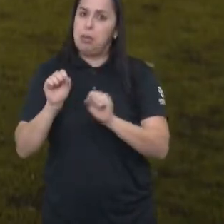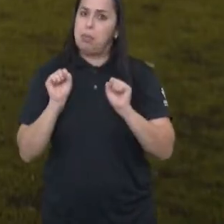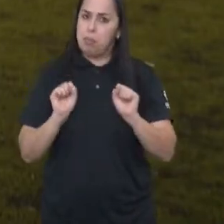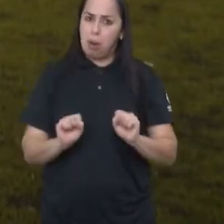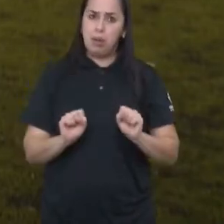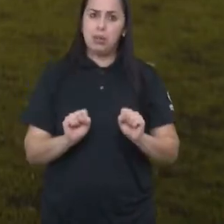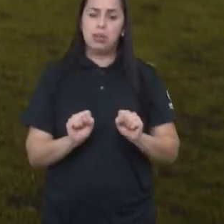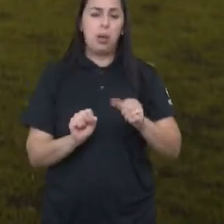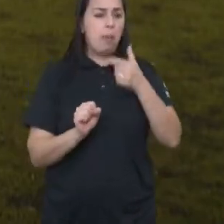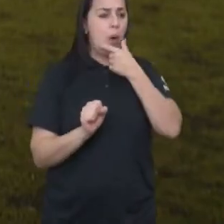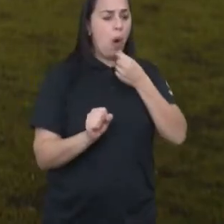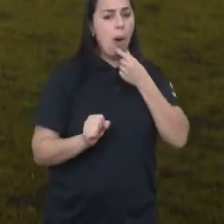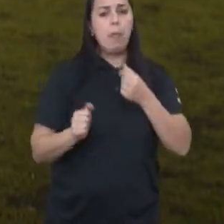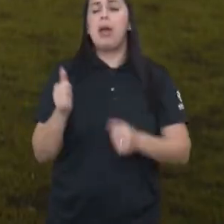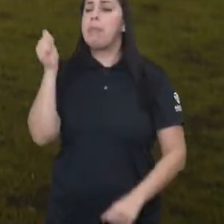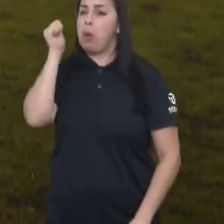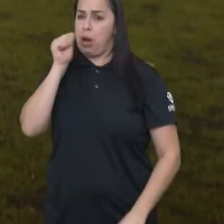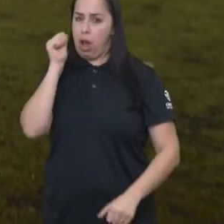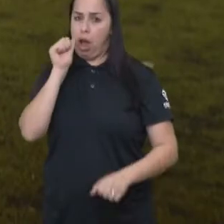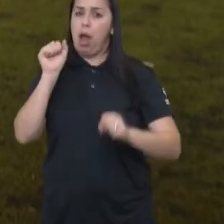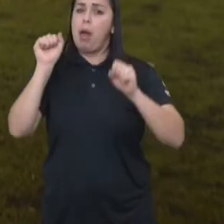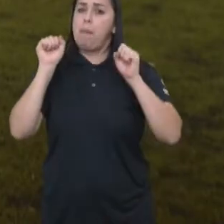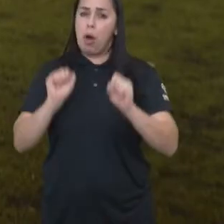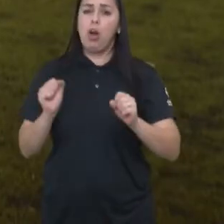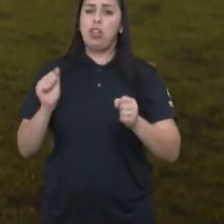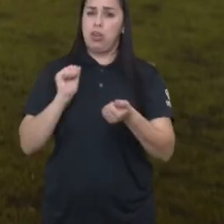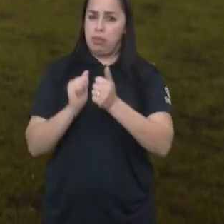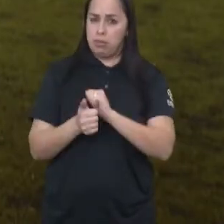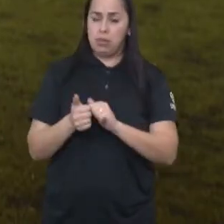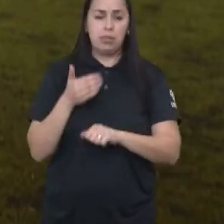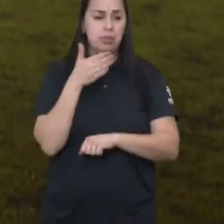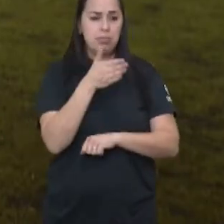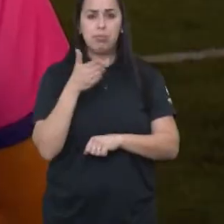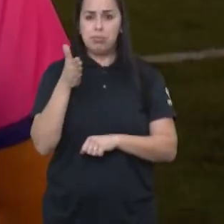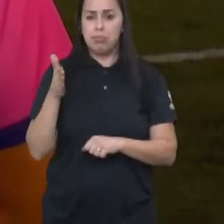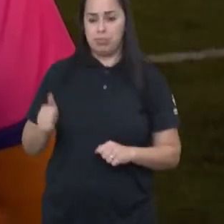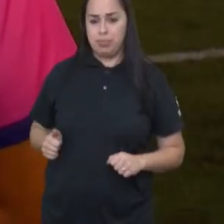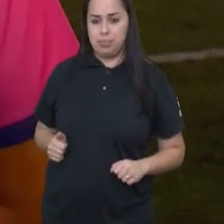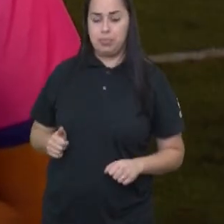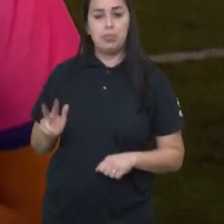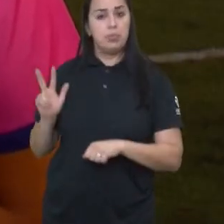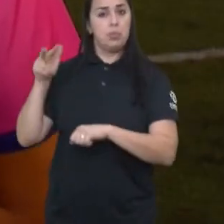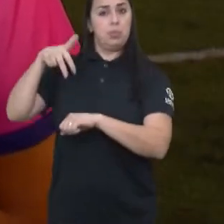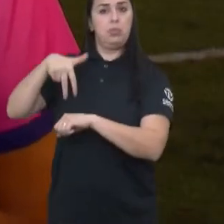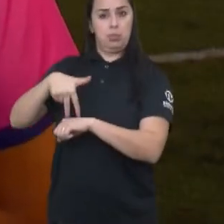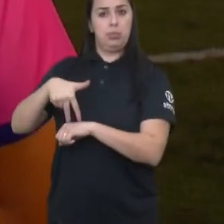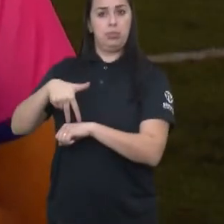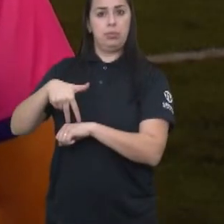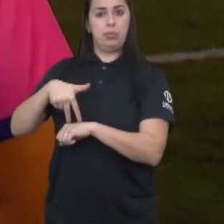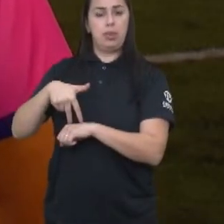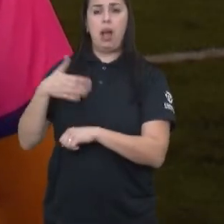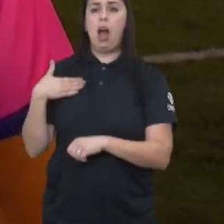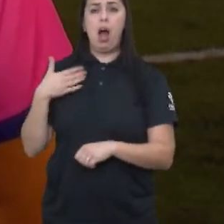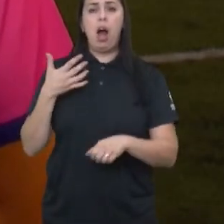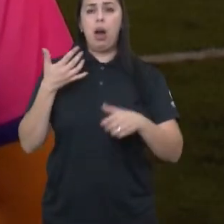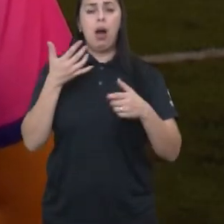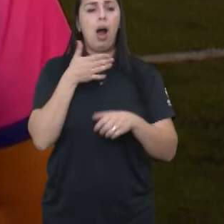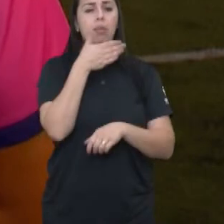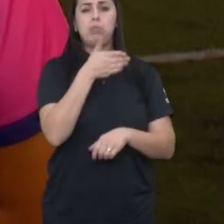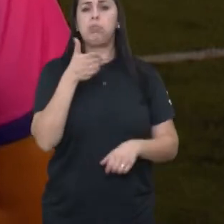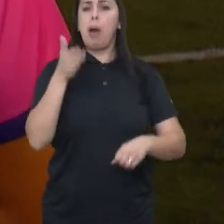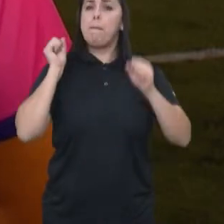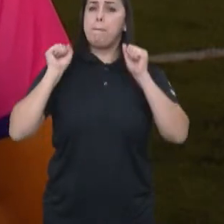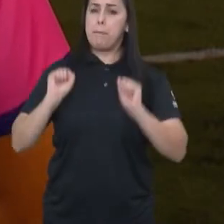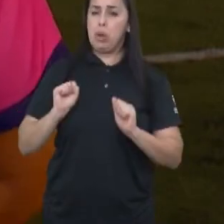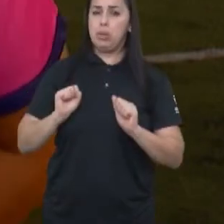democrático e que a mulher pode frequentar os espaços que ela quiser que lugar de mulher é onde ela quiser e